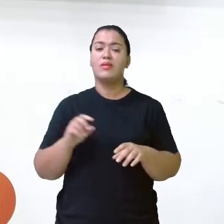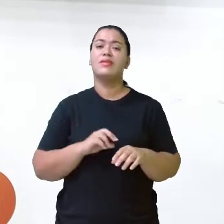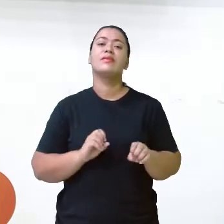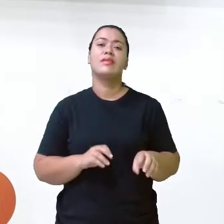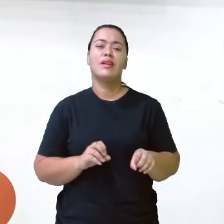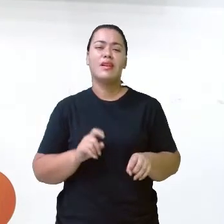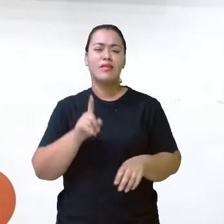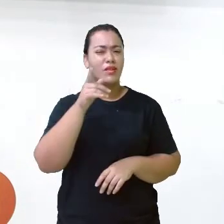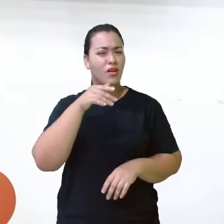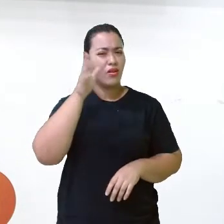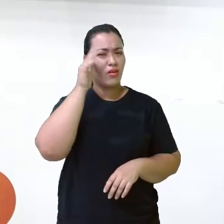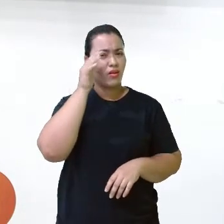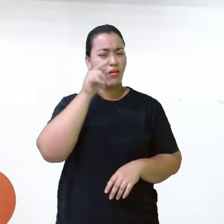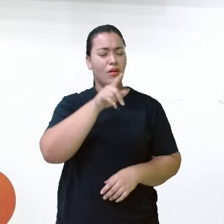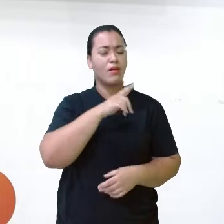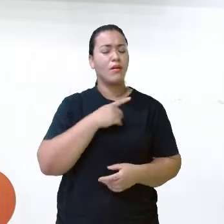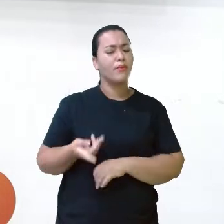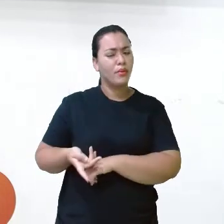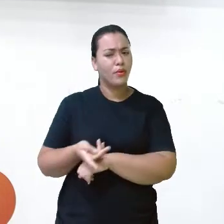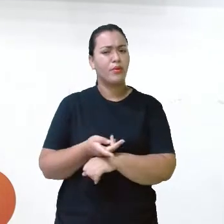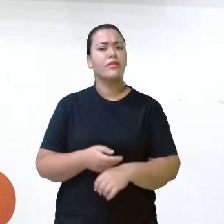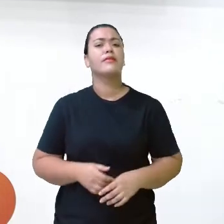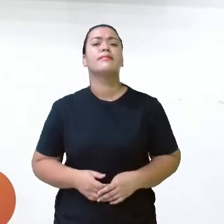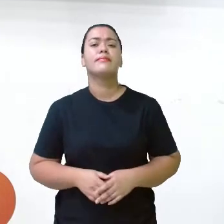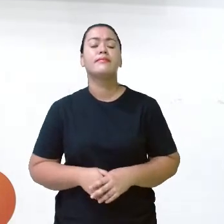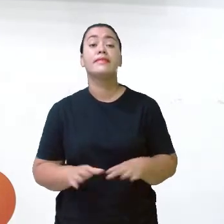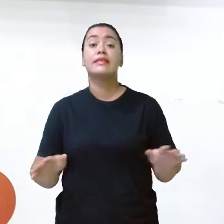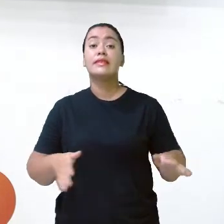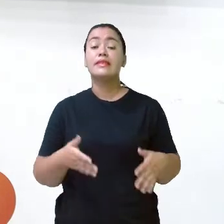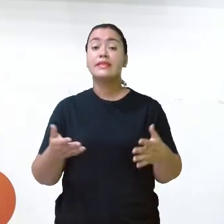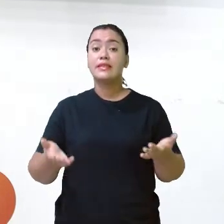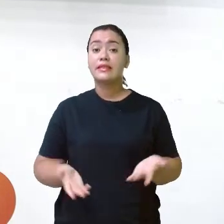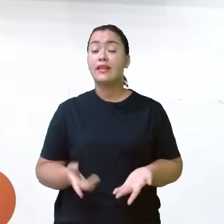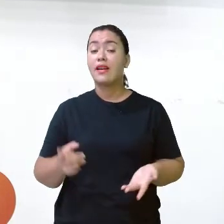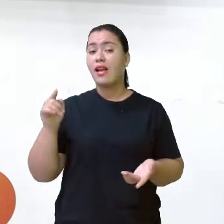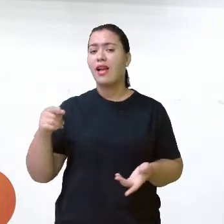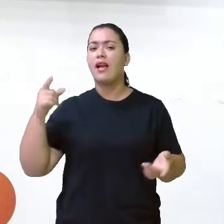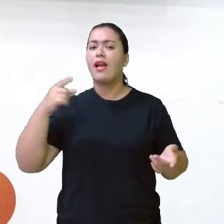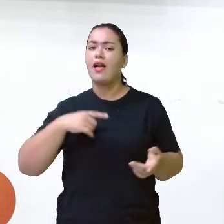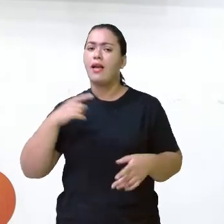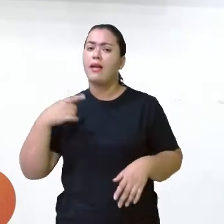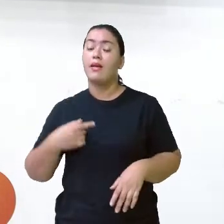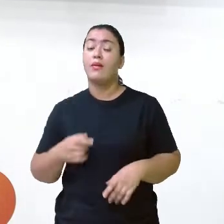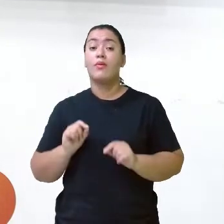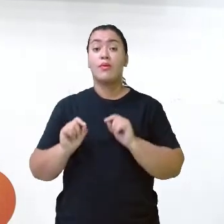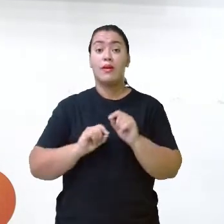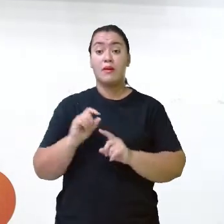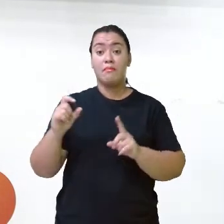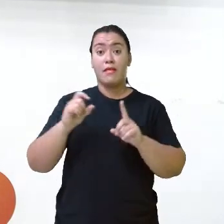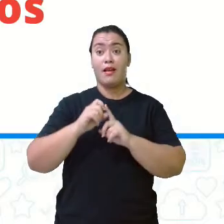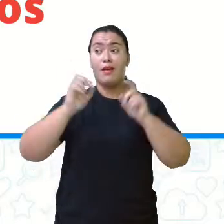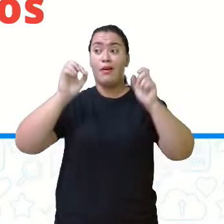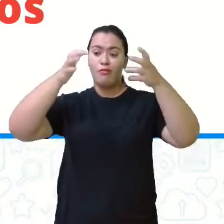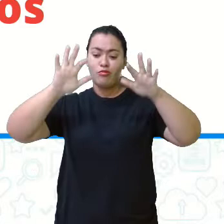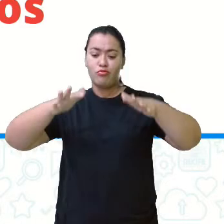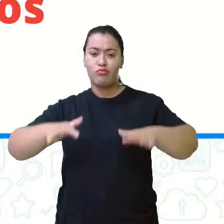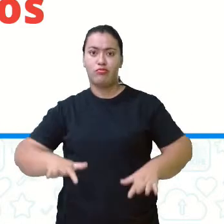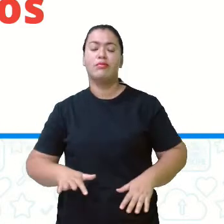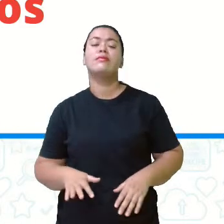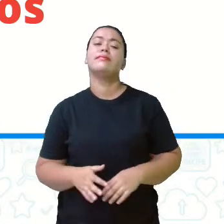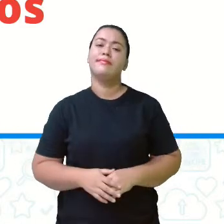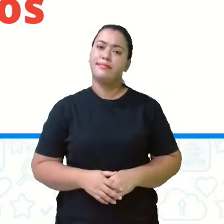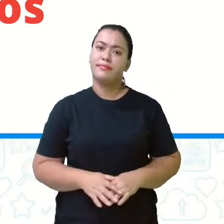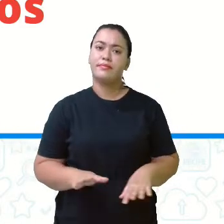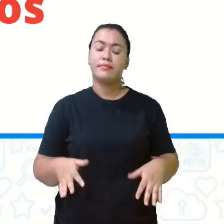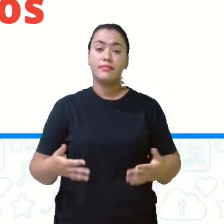hoje. Procura no dicionário o que é ventríloco. Então, lá as palavras viviam em liquidação, tá